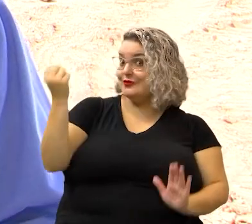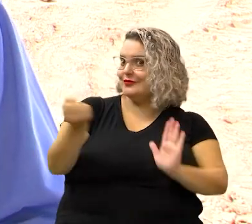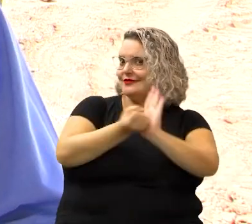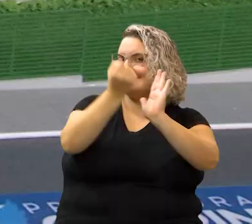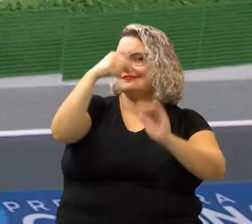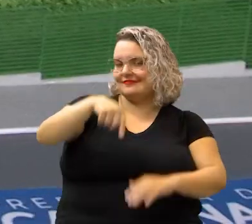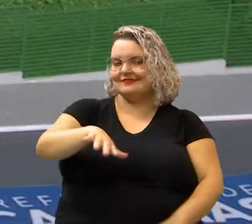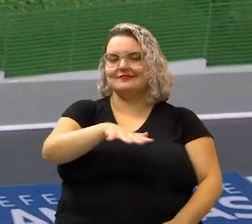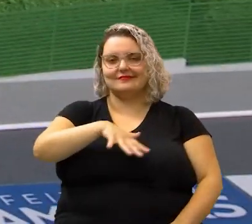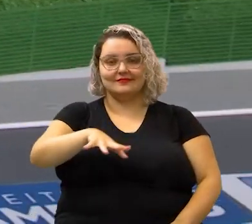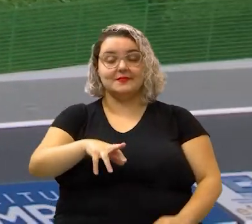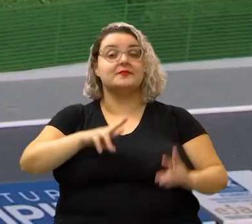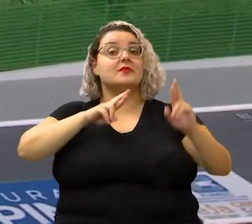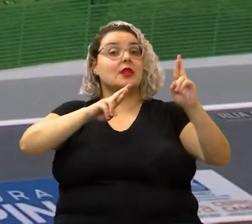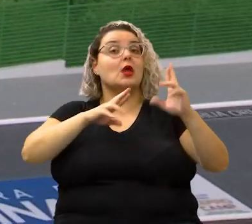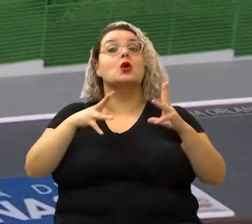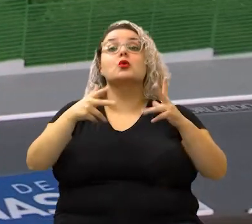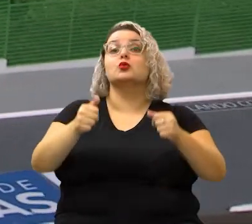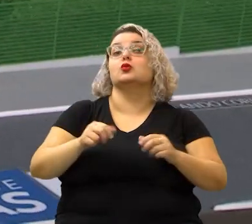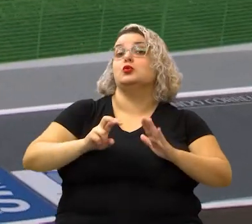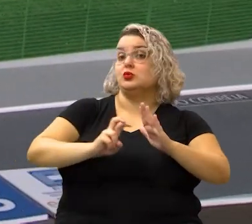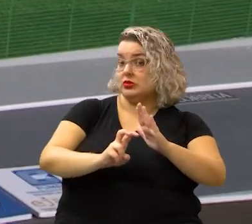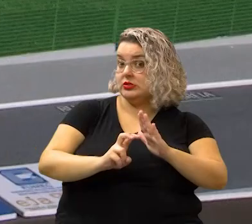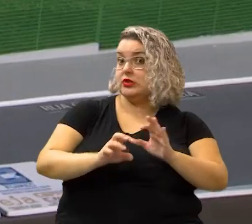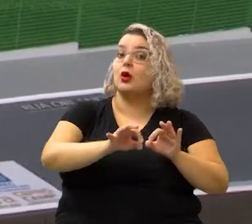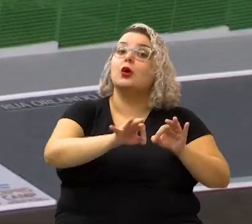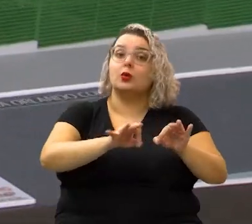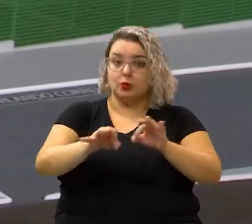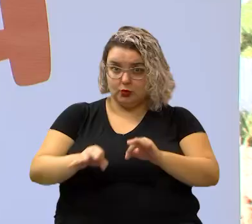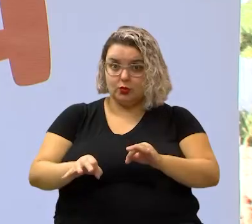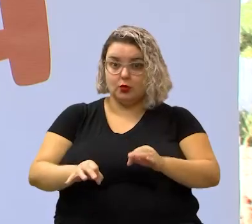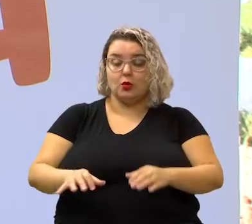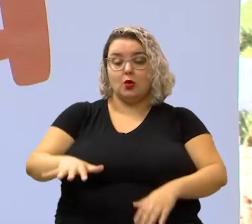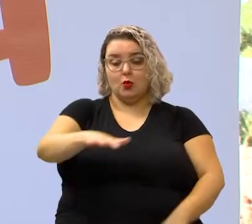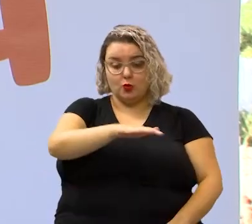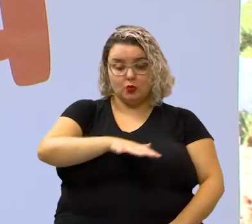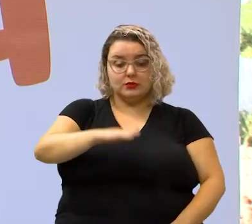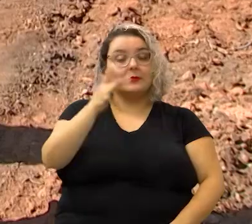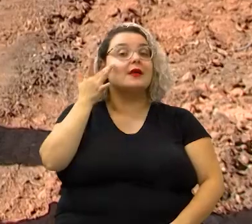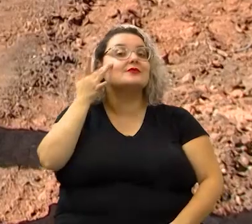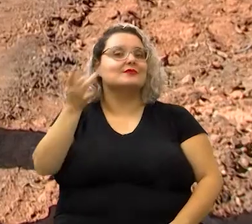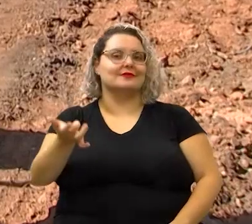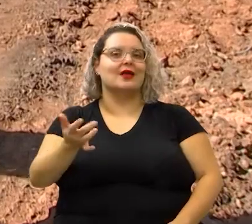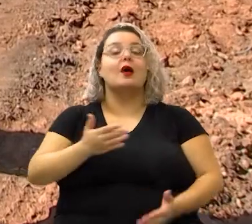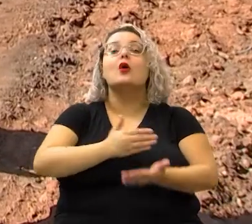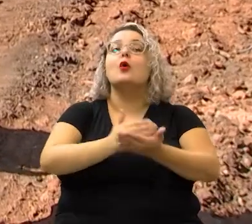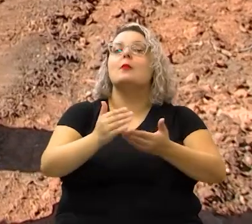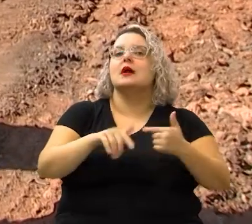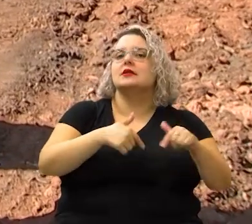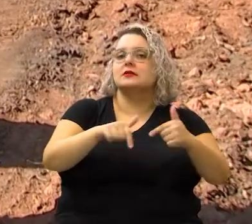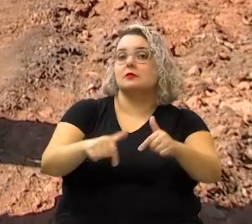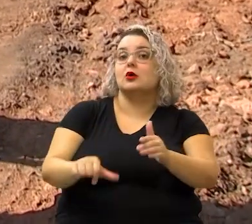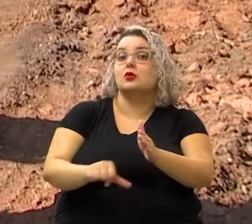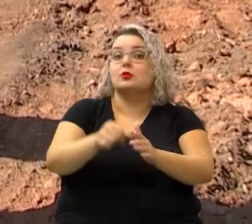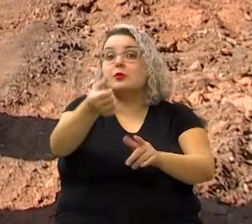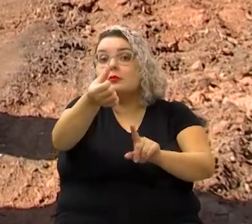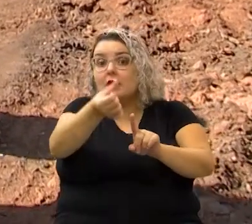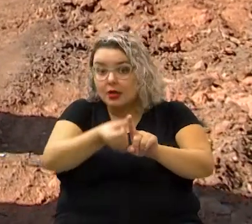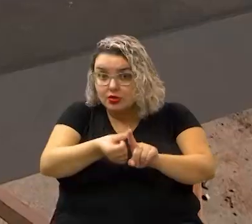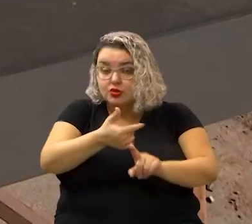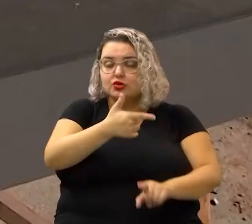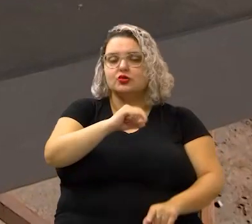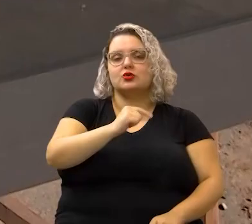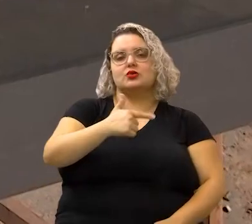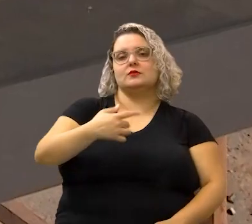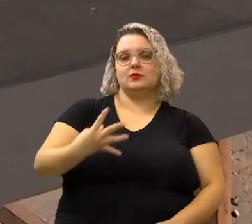para essa região a expectativa é que todas as creches do programa Espaço do amanhã comecem a funcionar no primeiro semestre